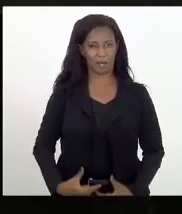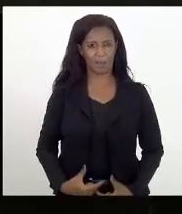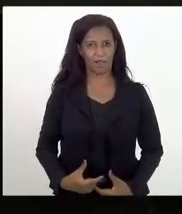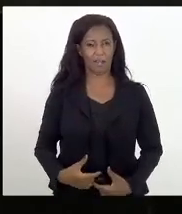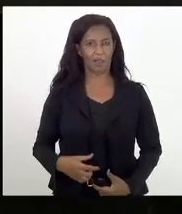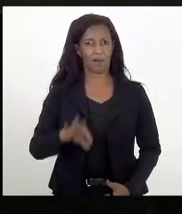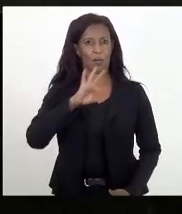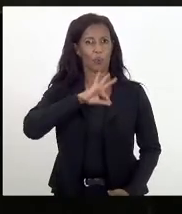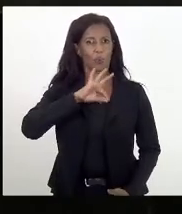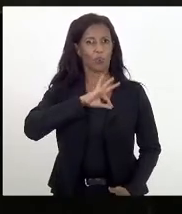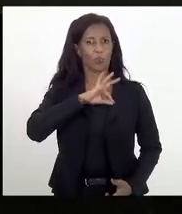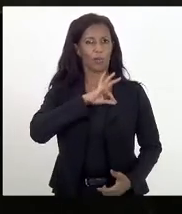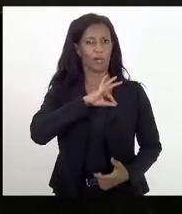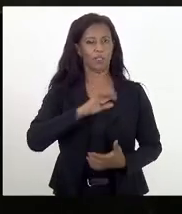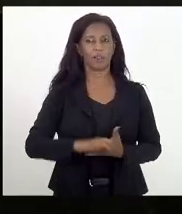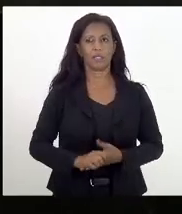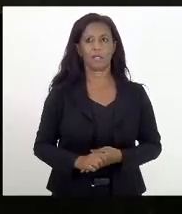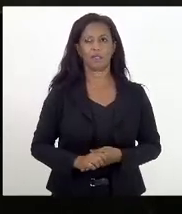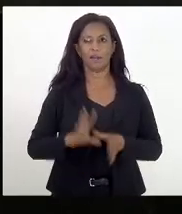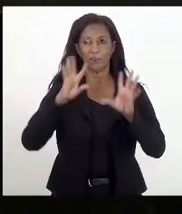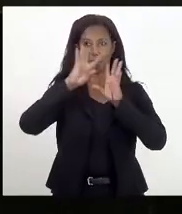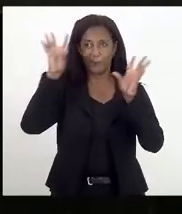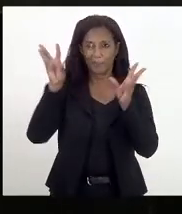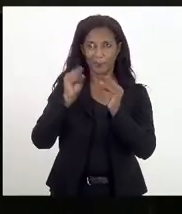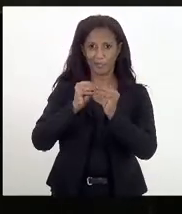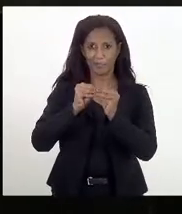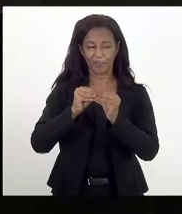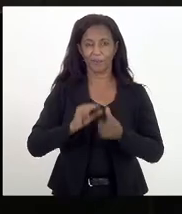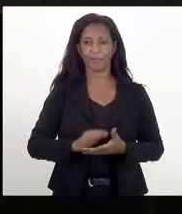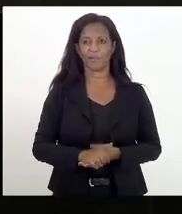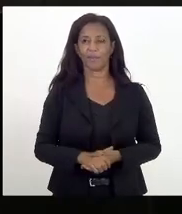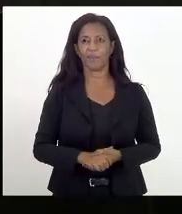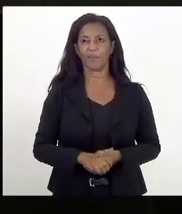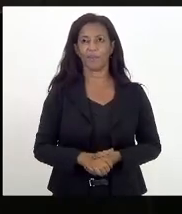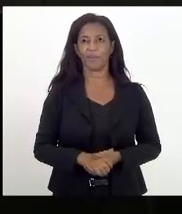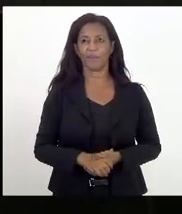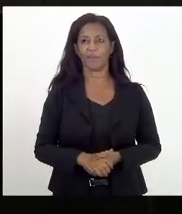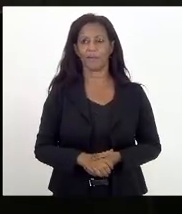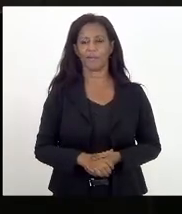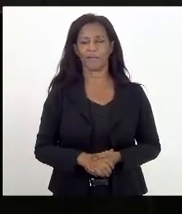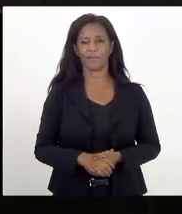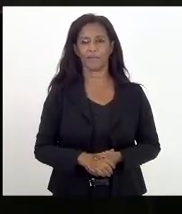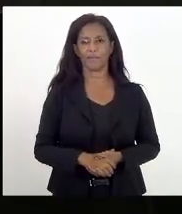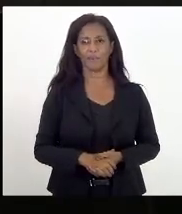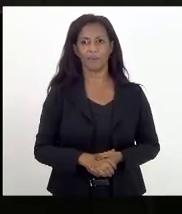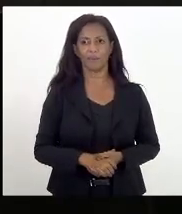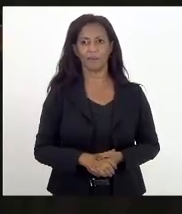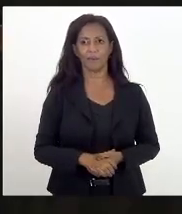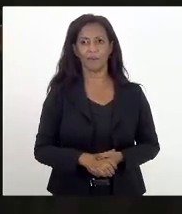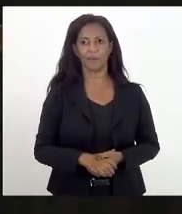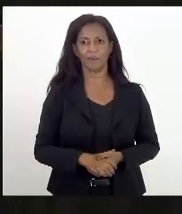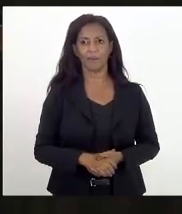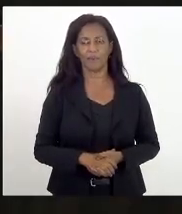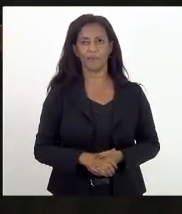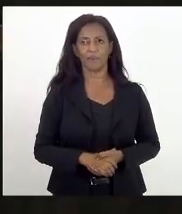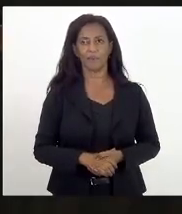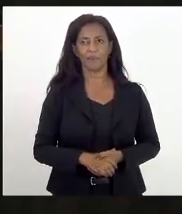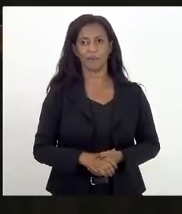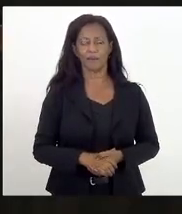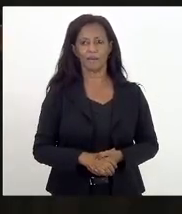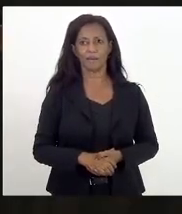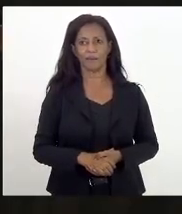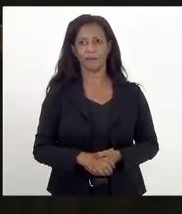seguranças vou usar o body cam está no para concluir Deputado o nosso tempo do expediente Inicial já esgotou